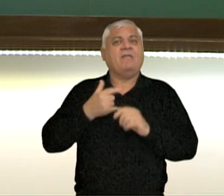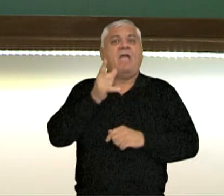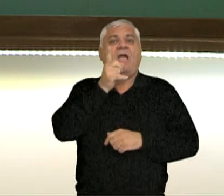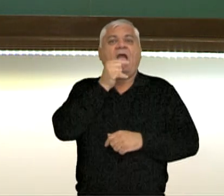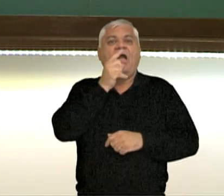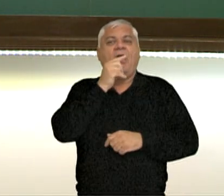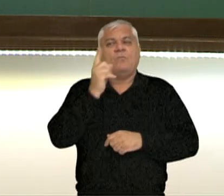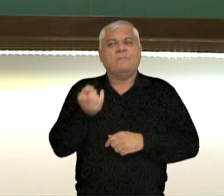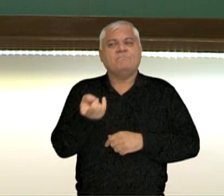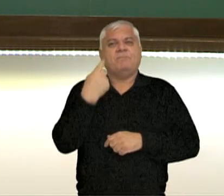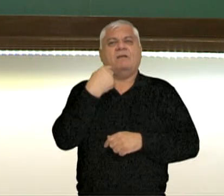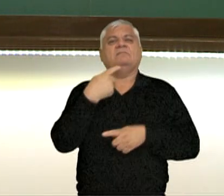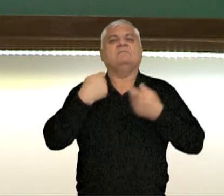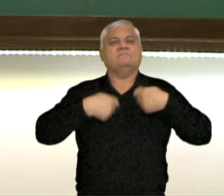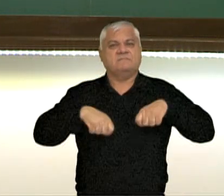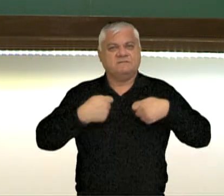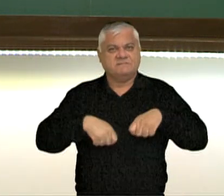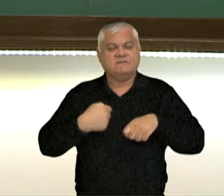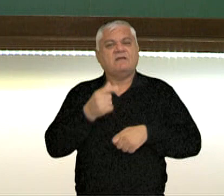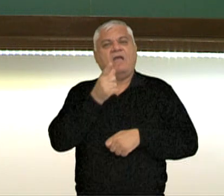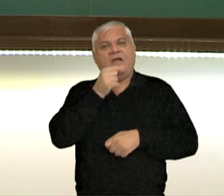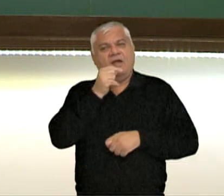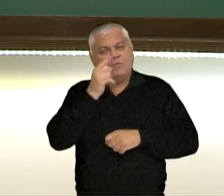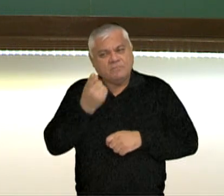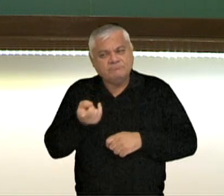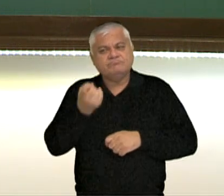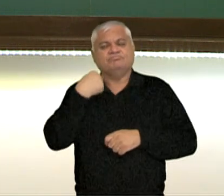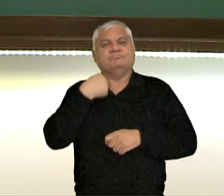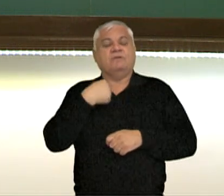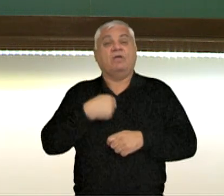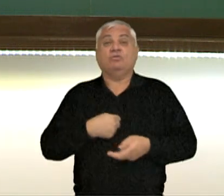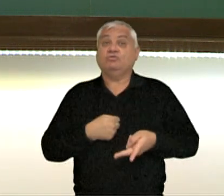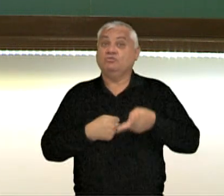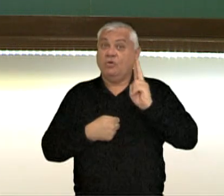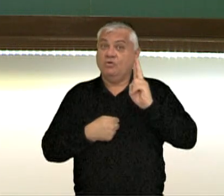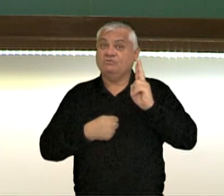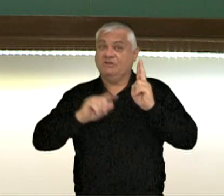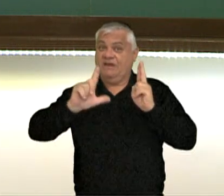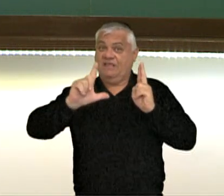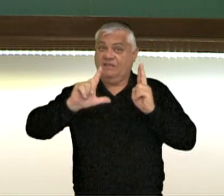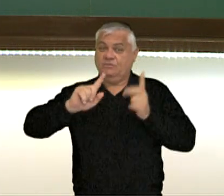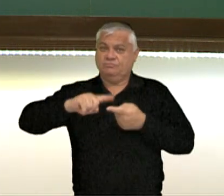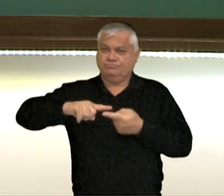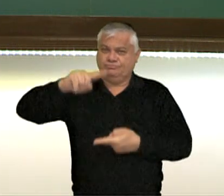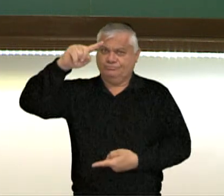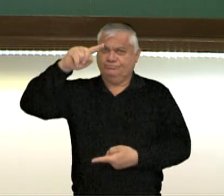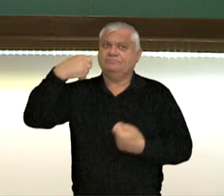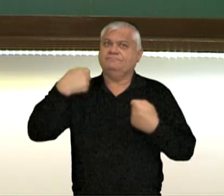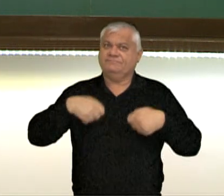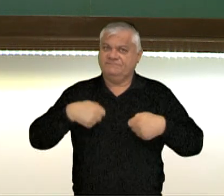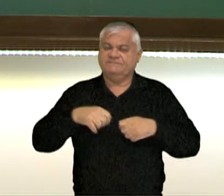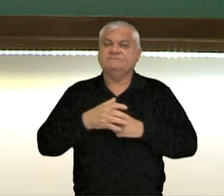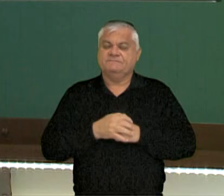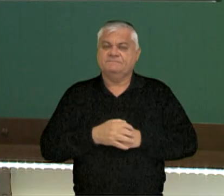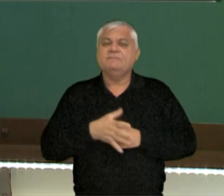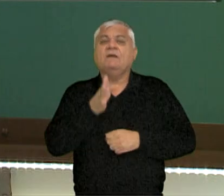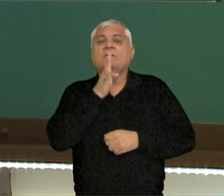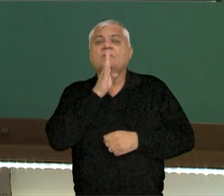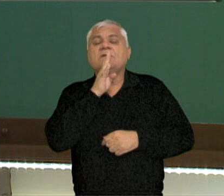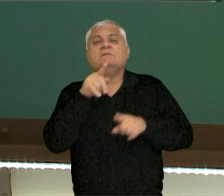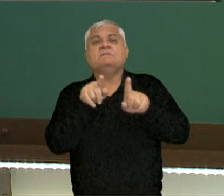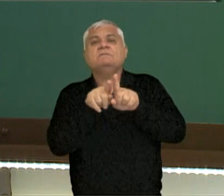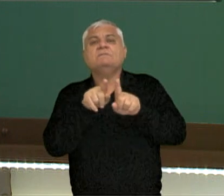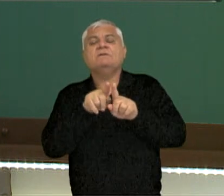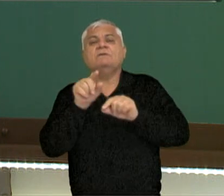água. Inclusive a recomendação, né, a gente já viu, são 2 litros de água por dia. E nós conhecemos também